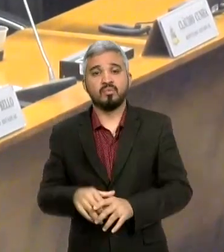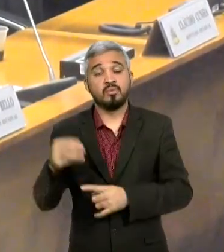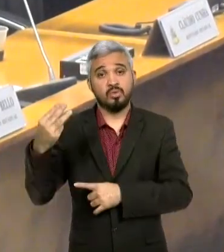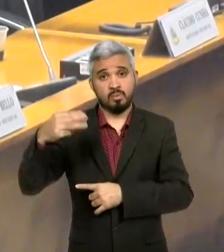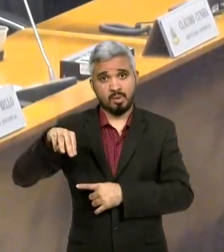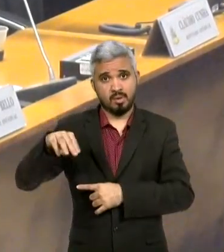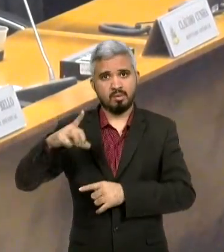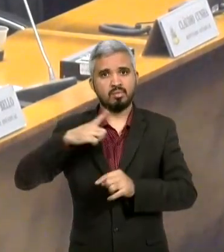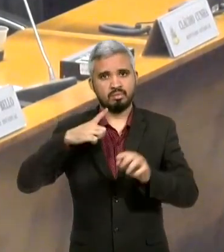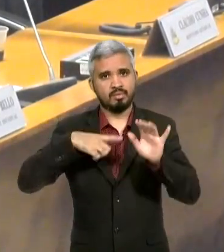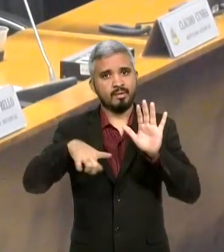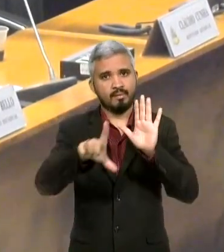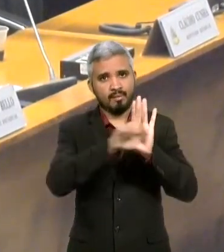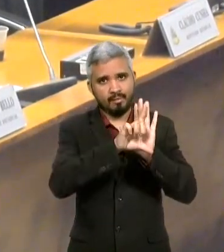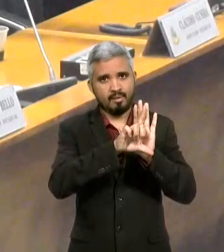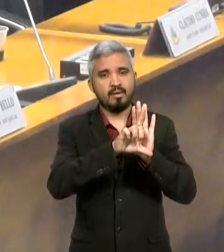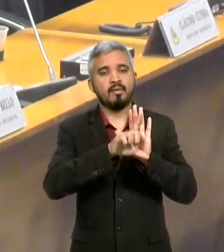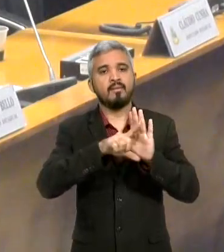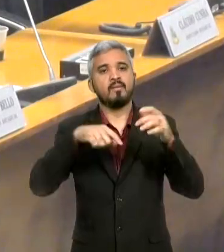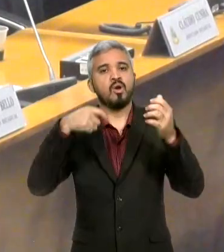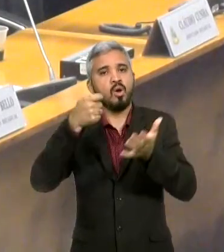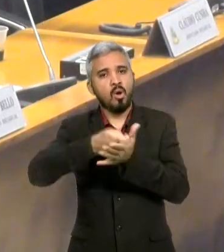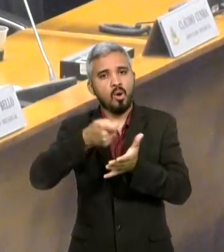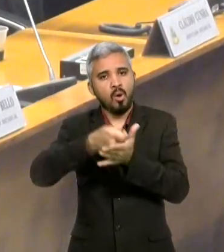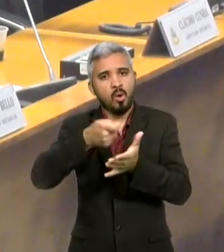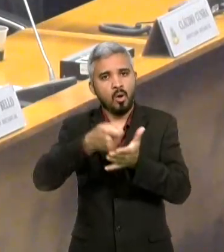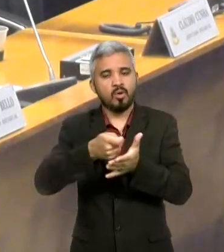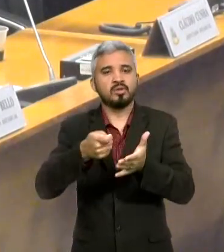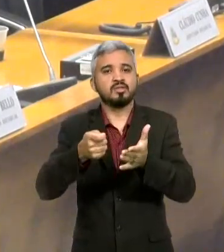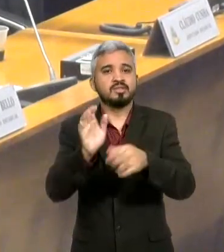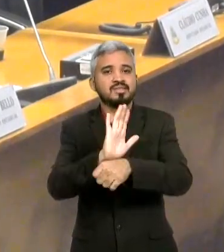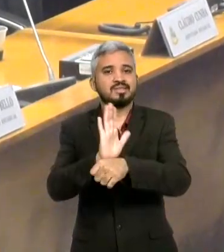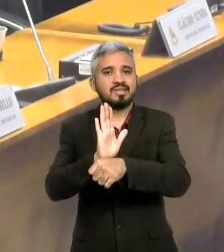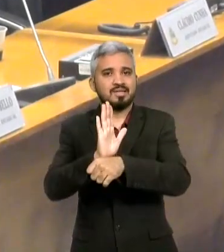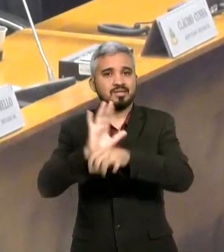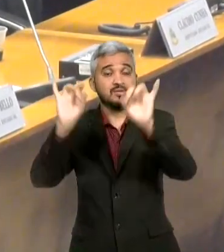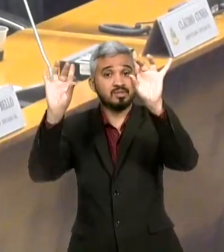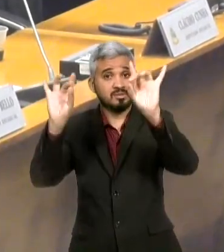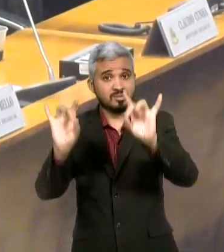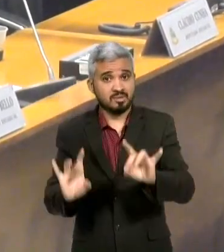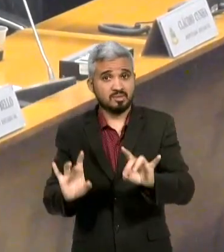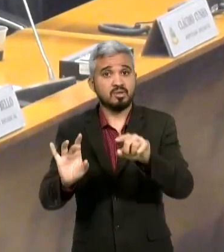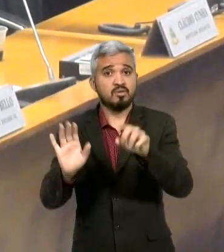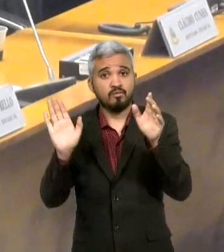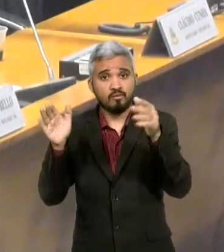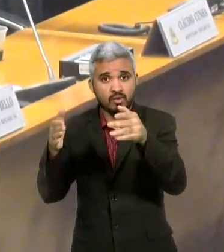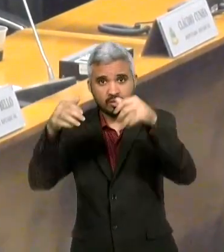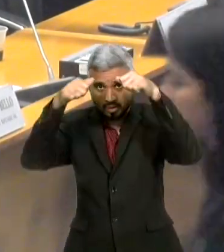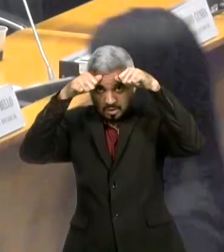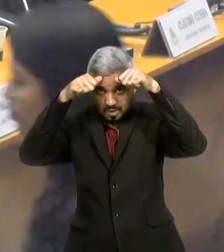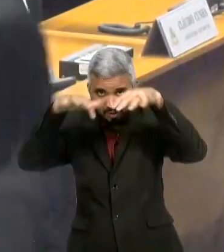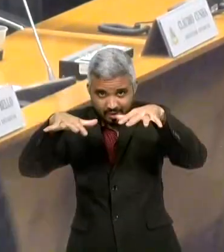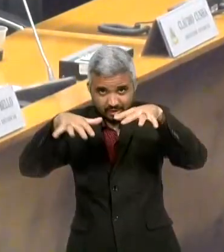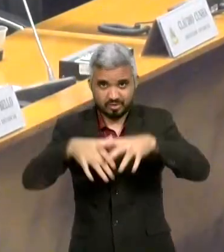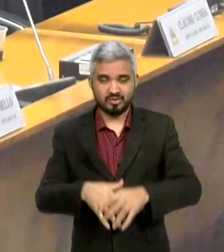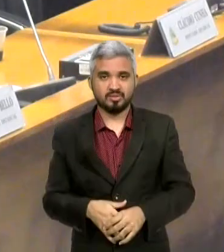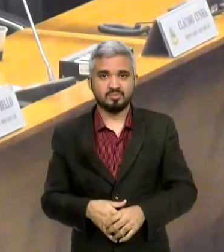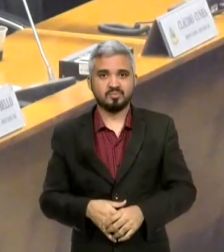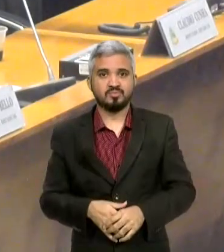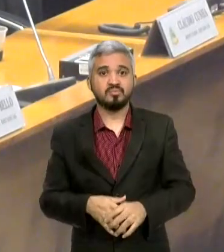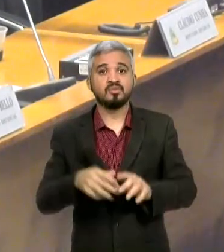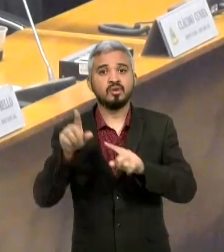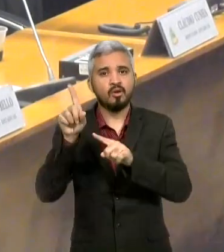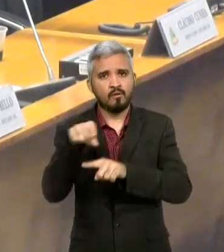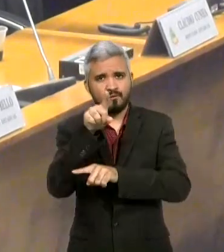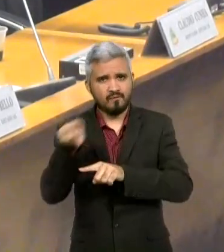tem exceções especiais para pessoas do espectro autista, que está em vigência e está acontecendo nos cinemas. Portanto, esse veto é um